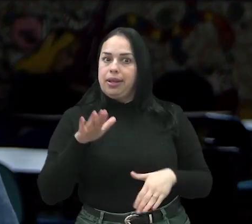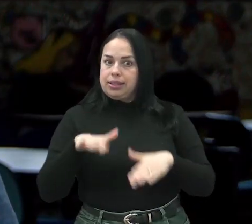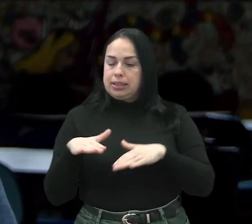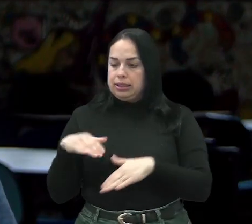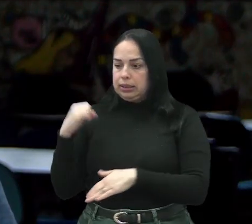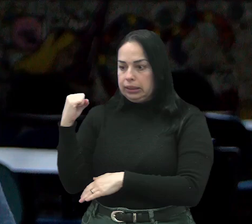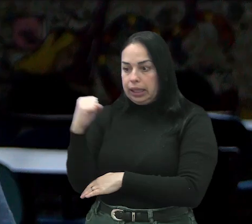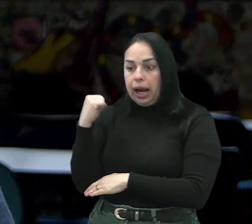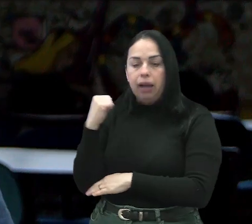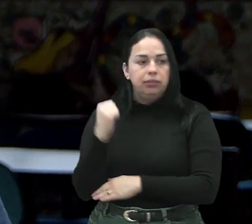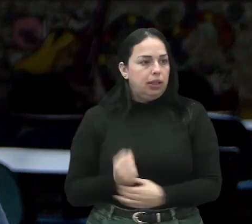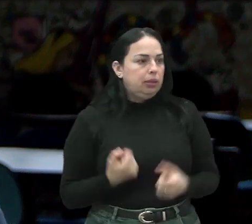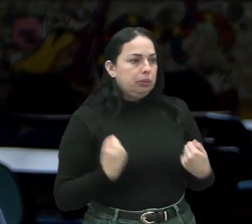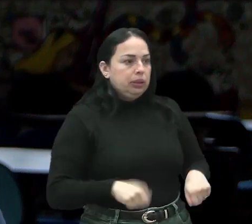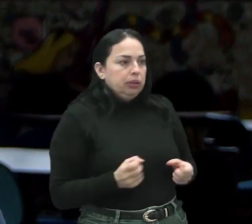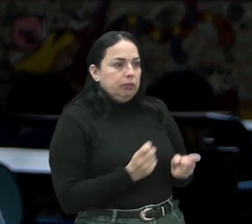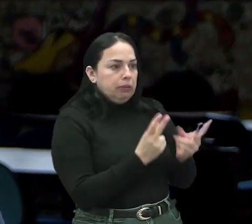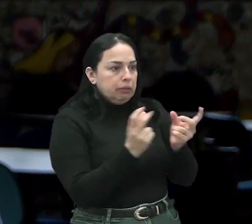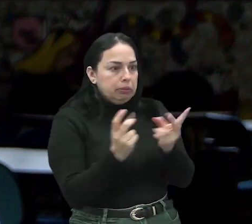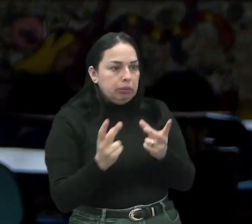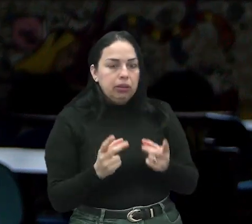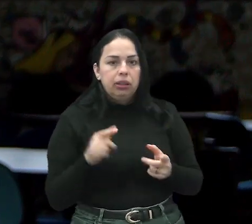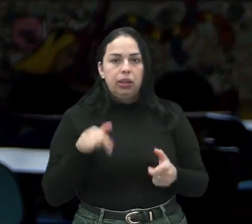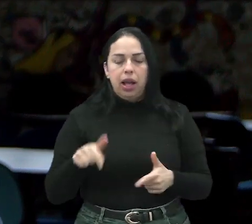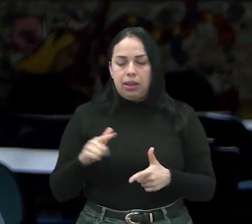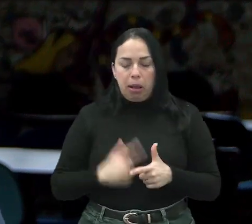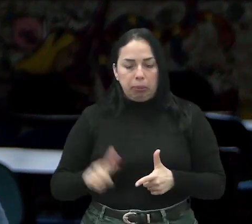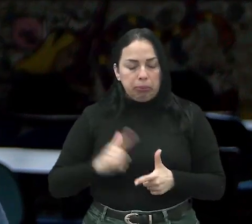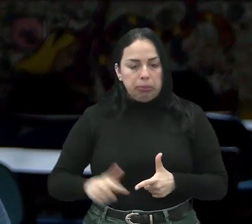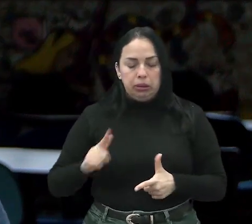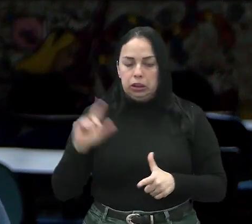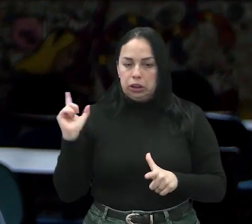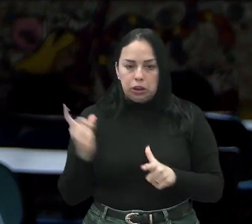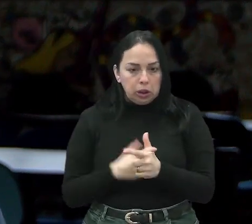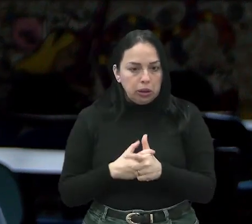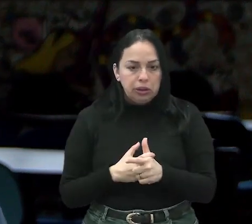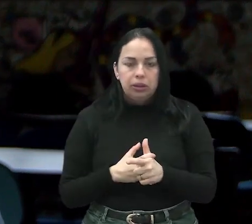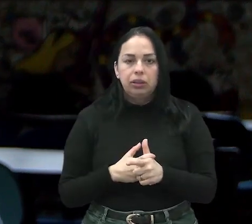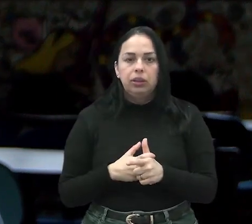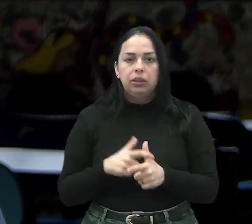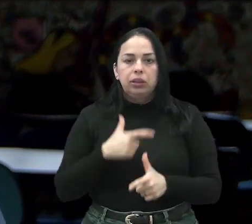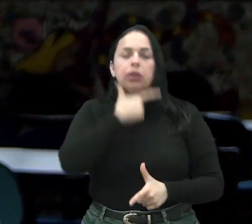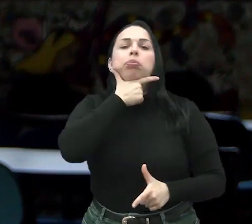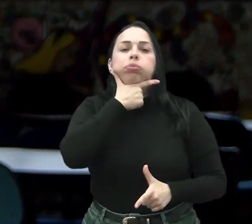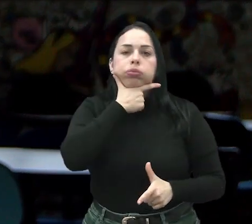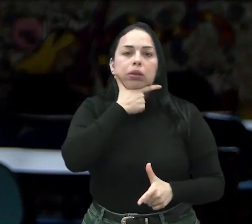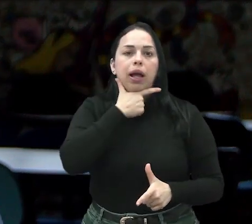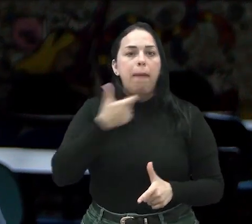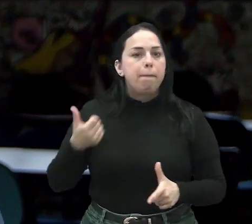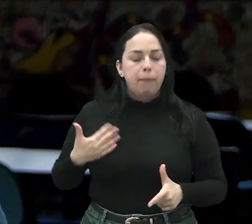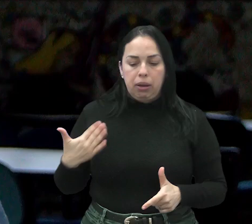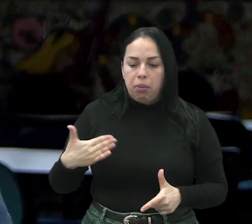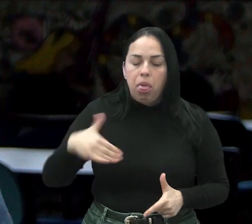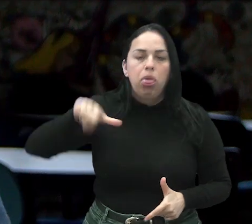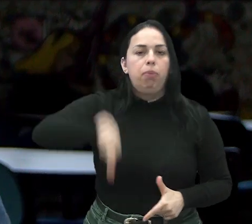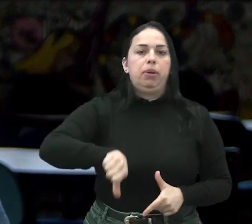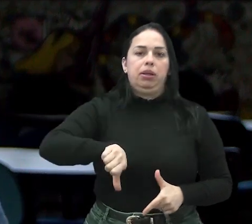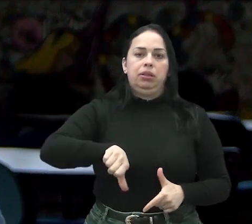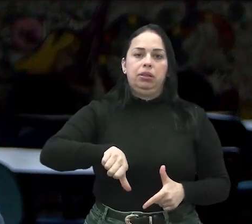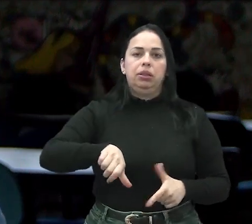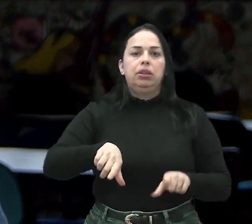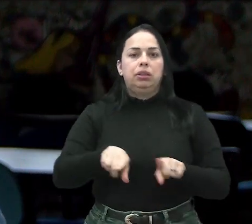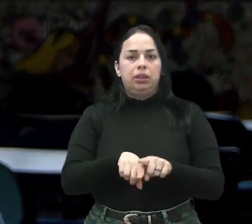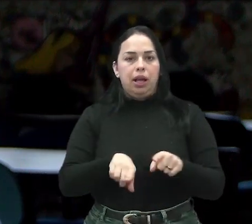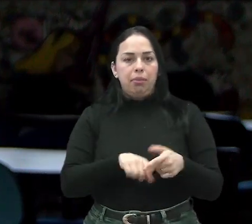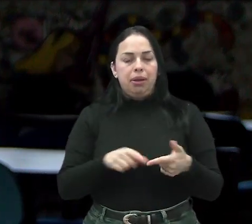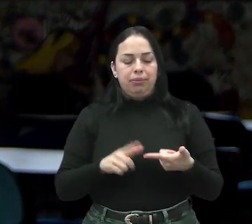vender coisas, então você acaba, ao invés de resolver um problema de dívida ou de uma situação financeira, você piora, isso aumenta